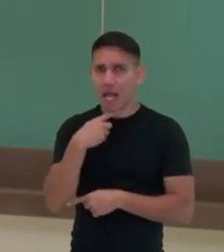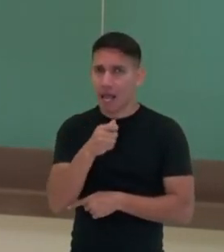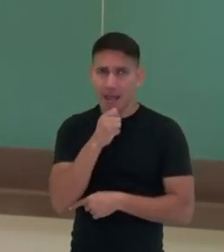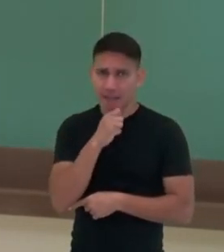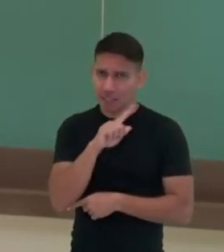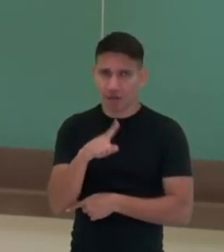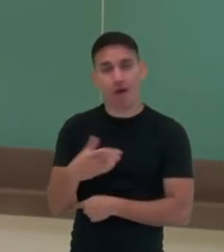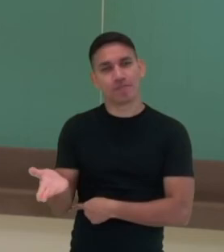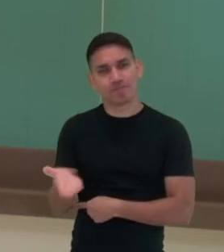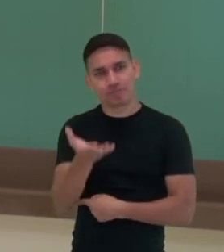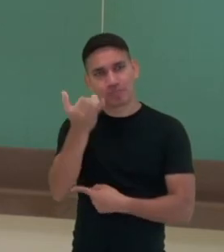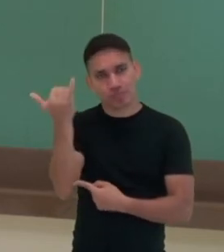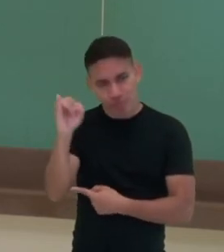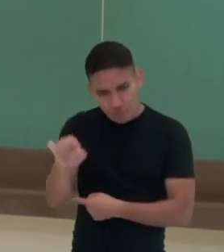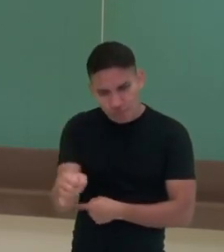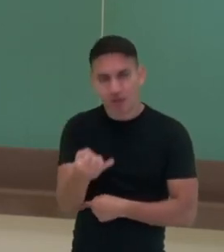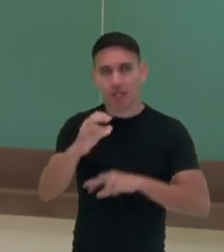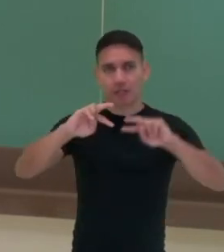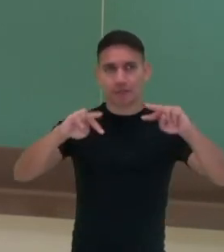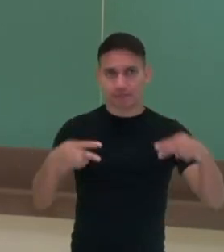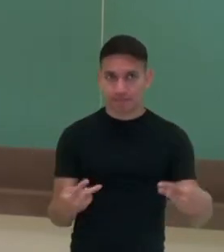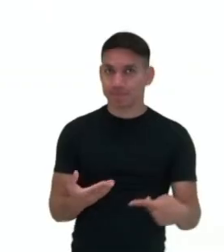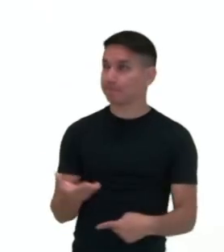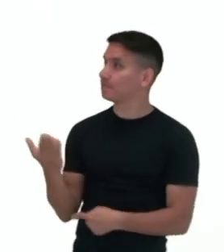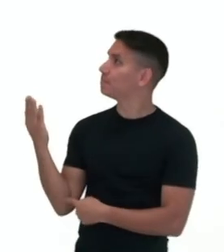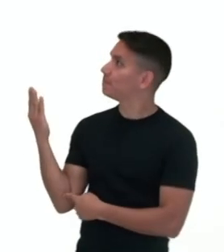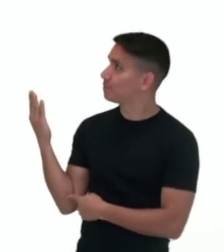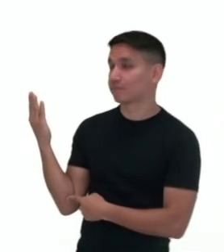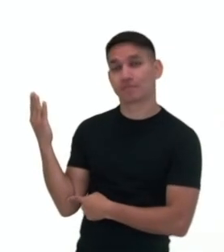tempo. Entre lá pelo endereço, né?